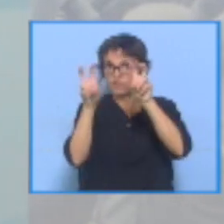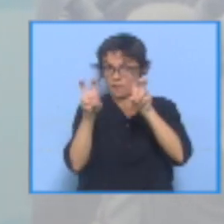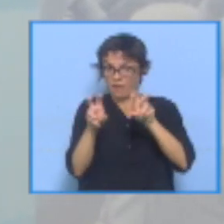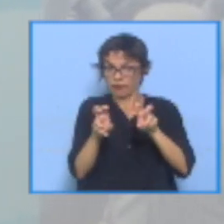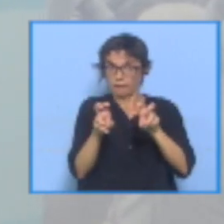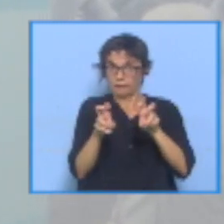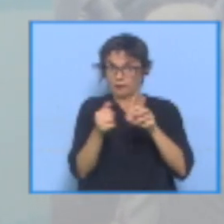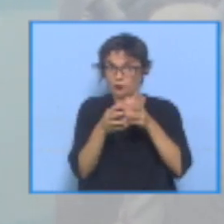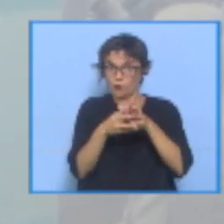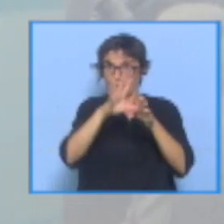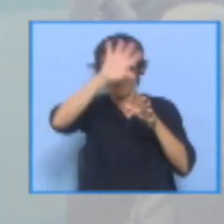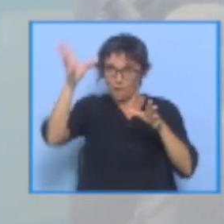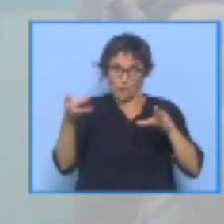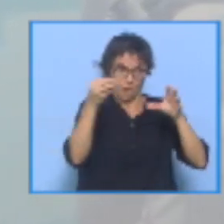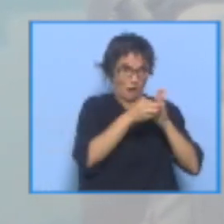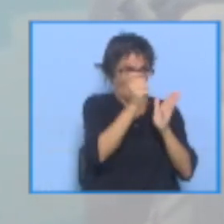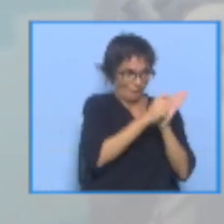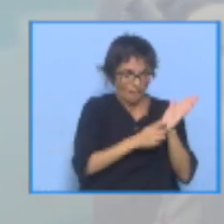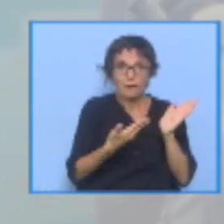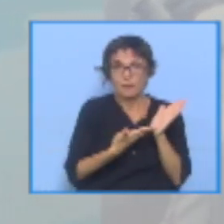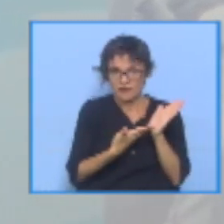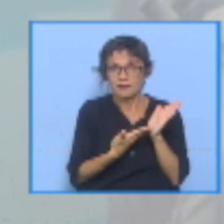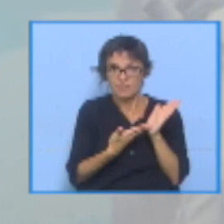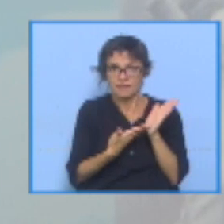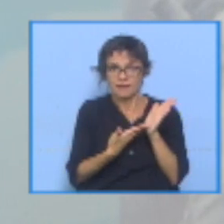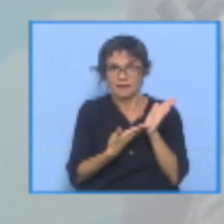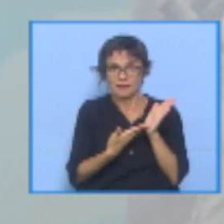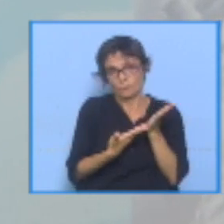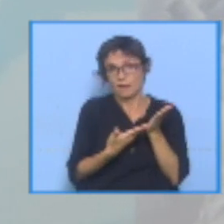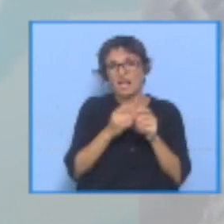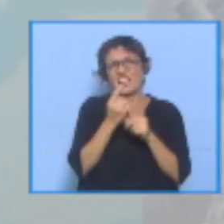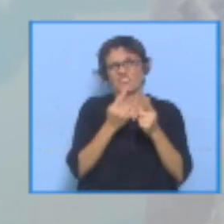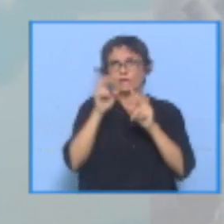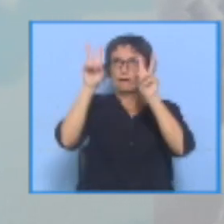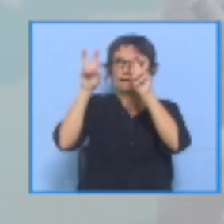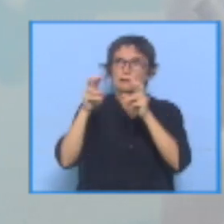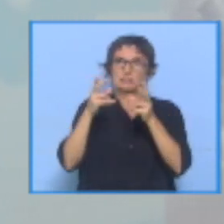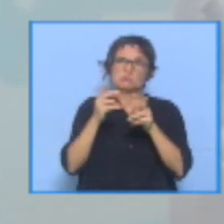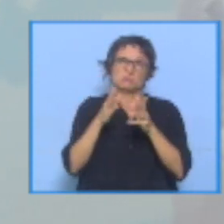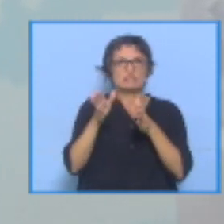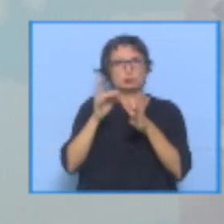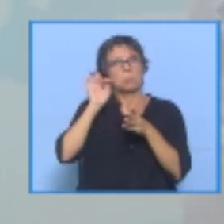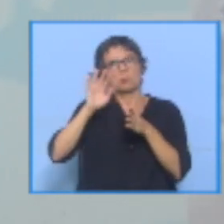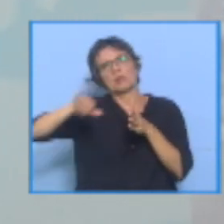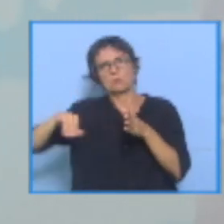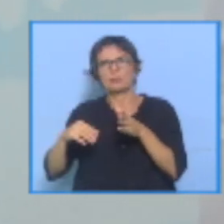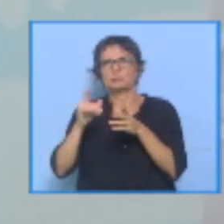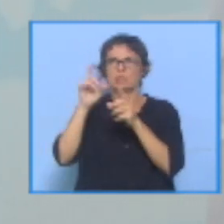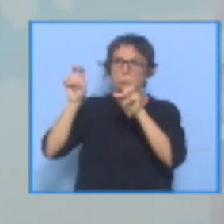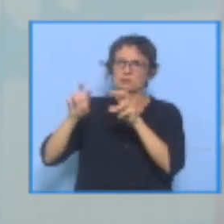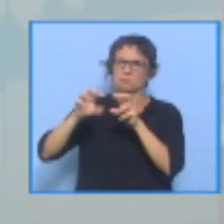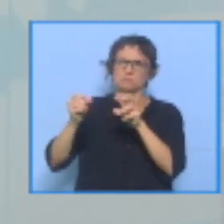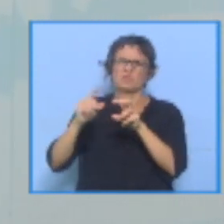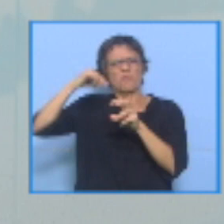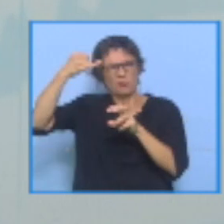quase secundários, ou porque temos toda a calendarização pastoral dos